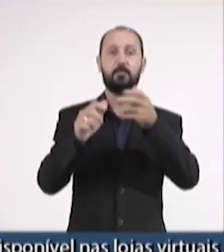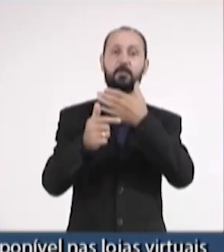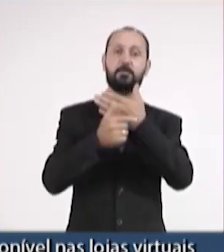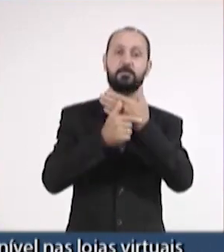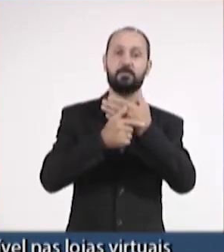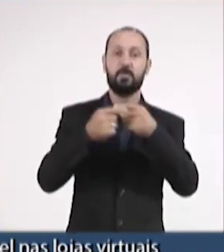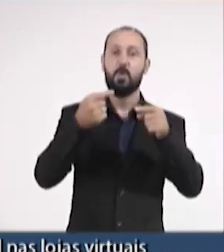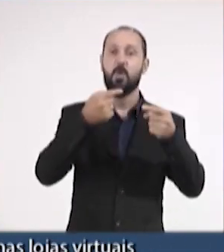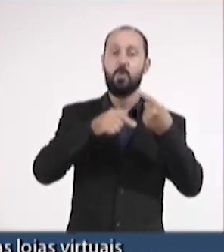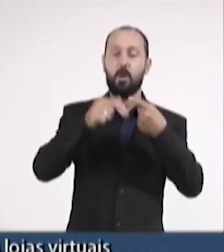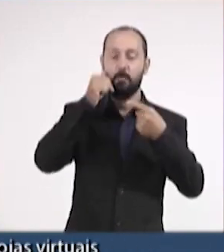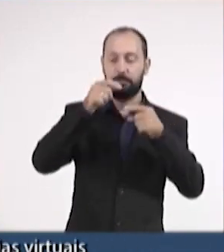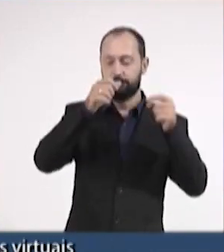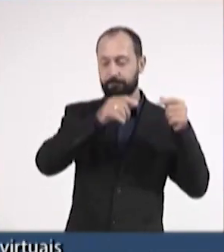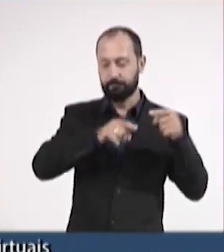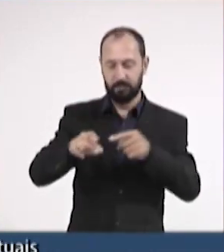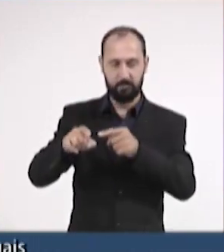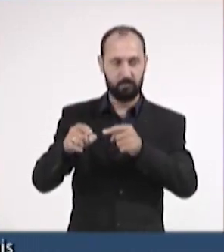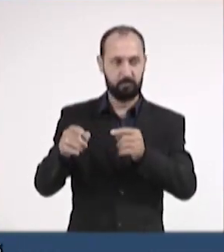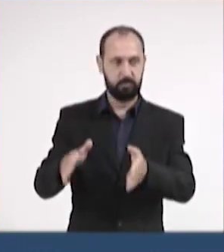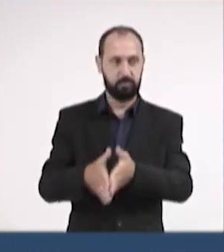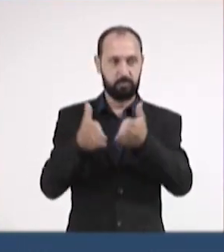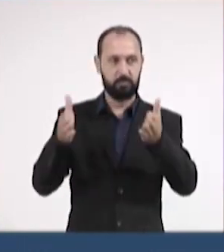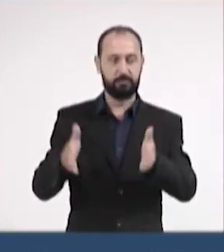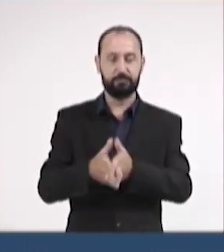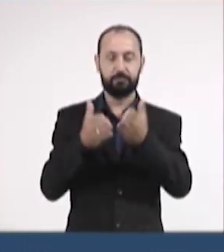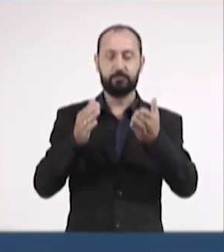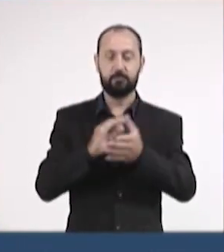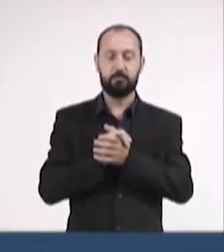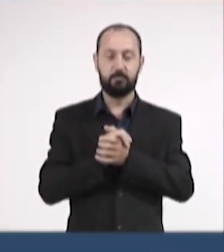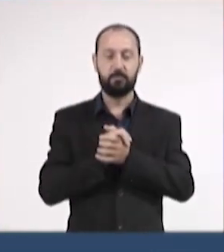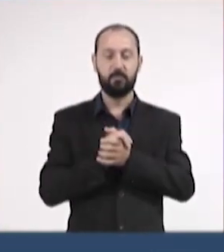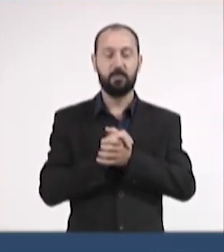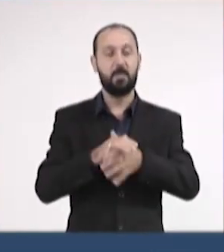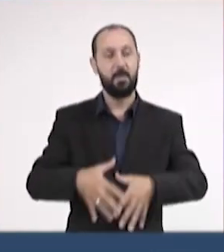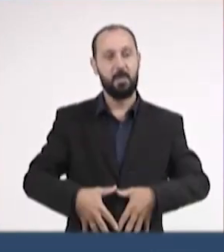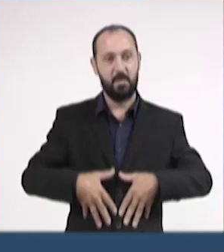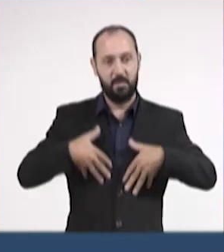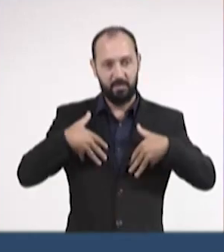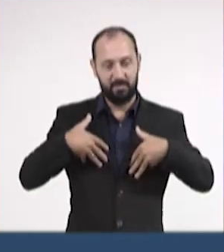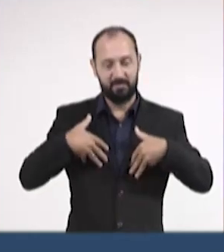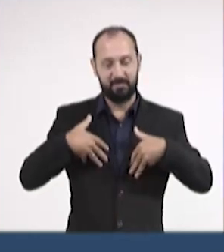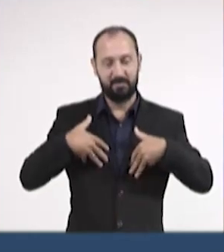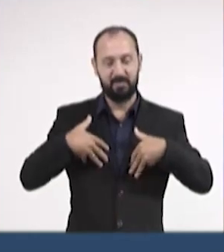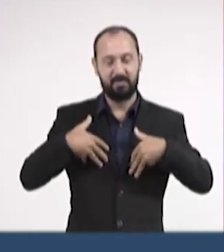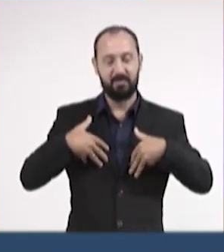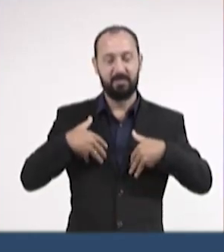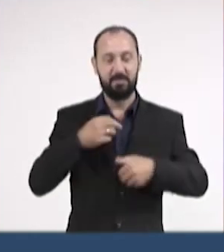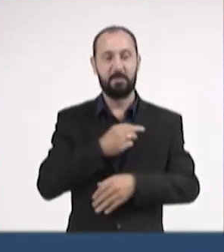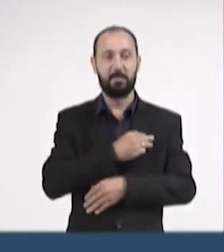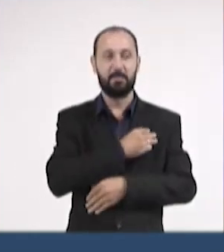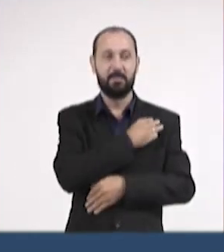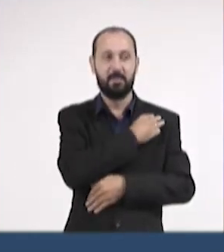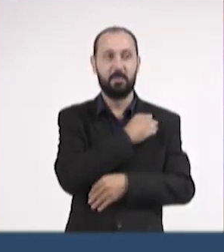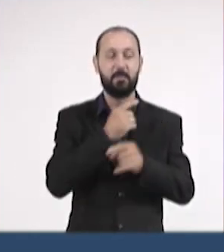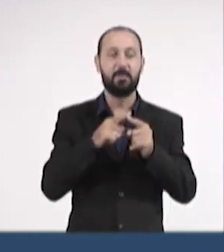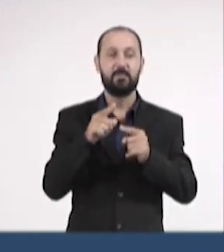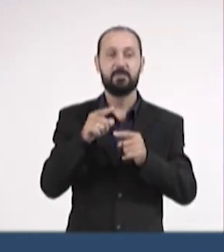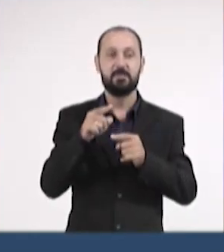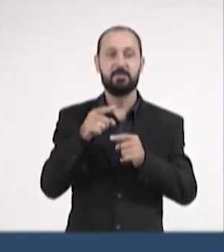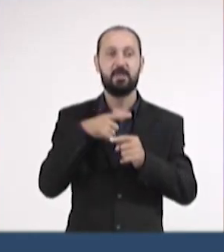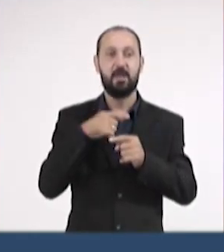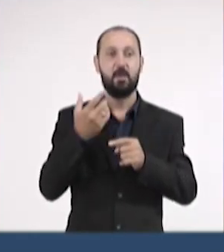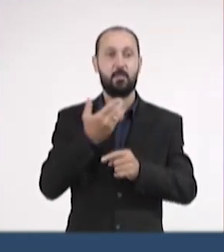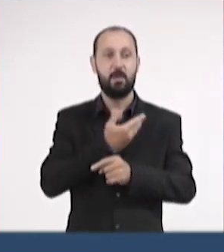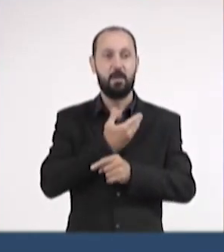contra a violência e a feminização da pobreza. É uma honra estar aqui, ministra, porque você, além de ser ministra, é uma